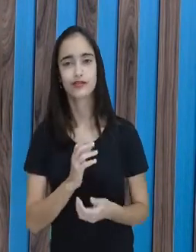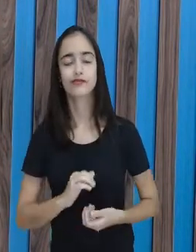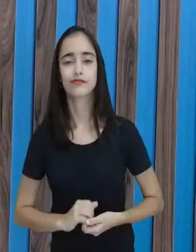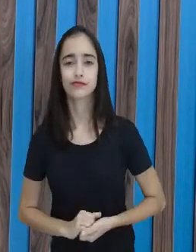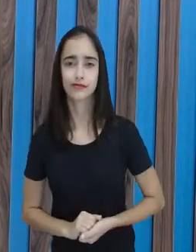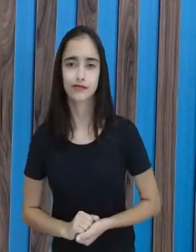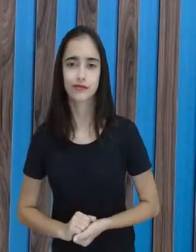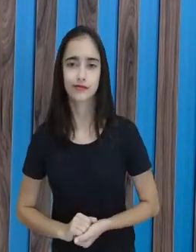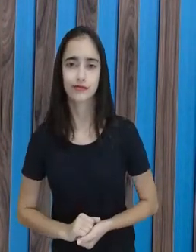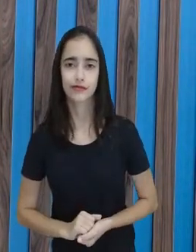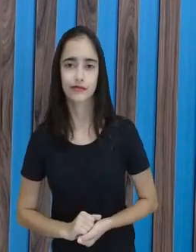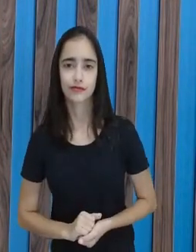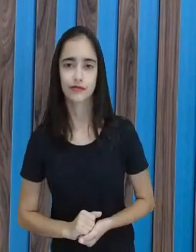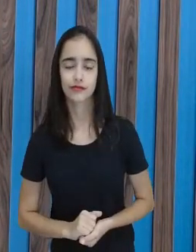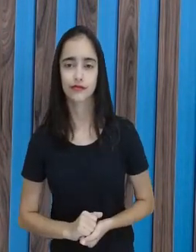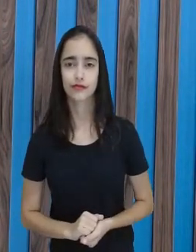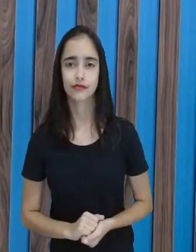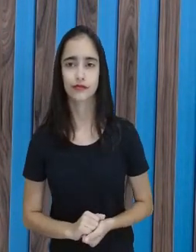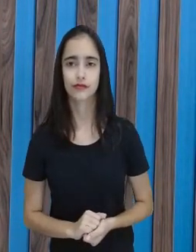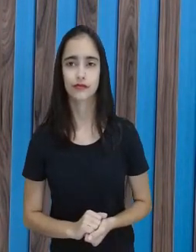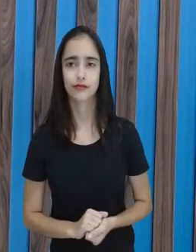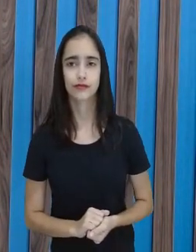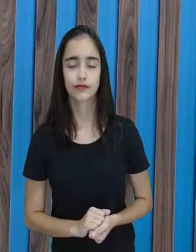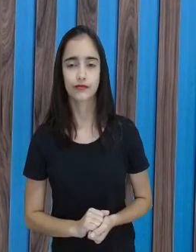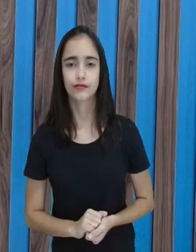104 páginas.